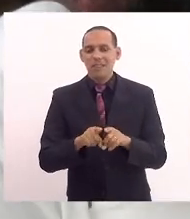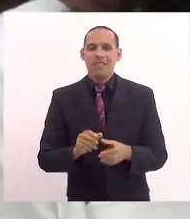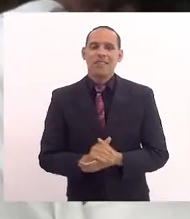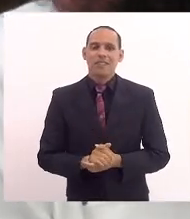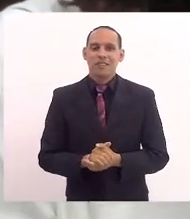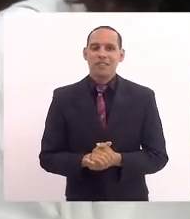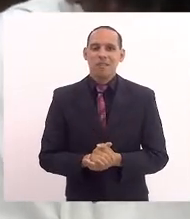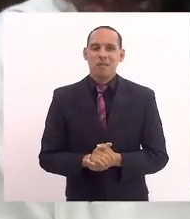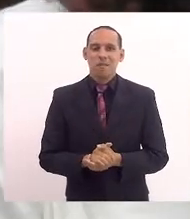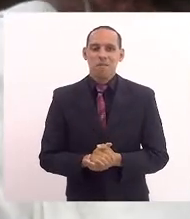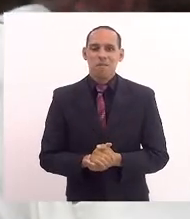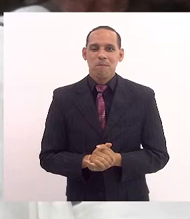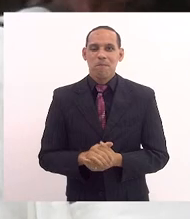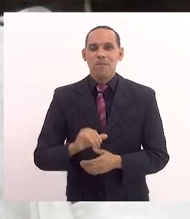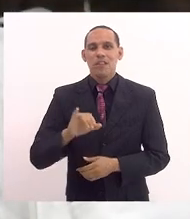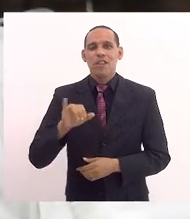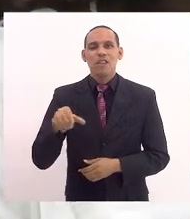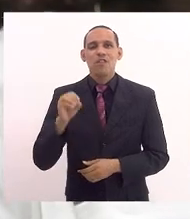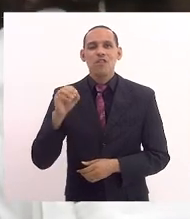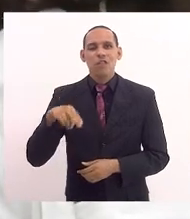bastante. Djonga,